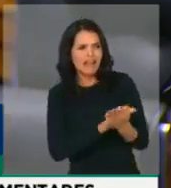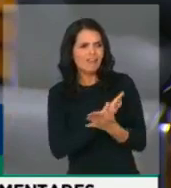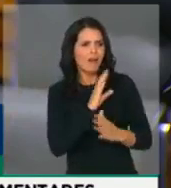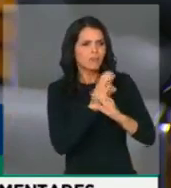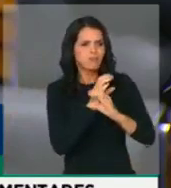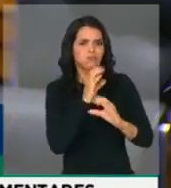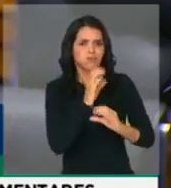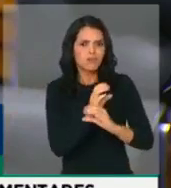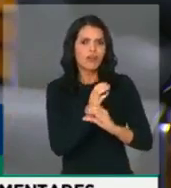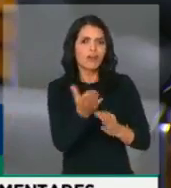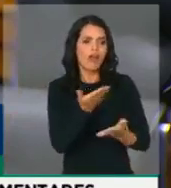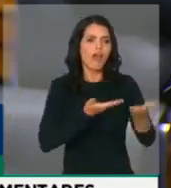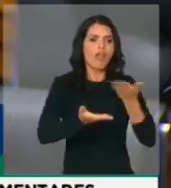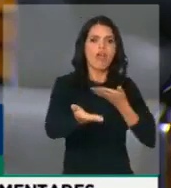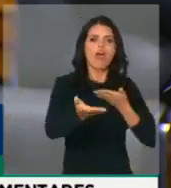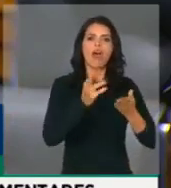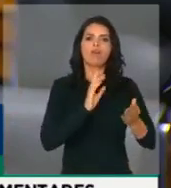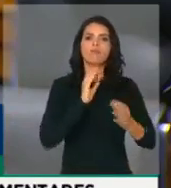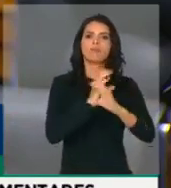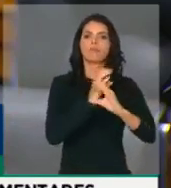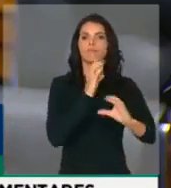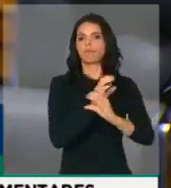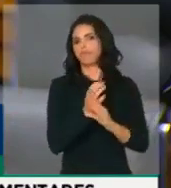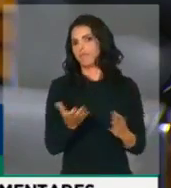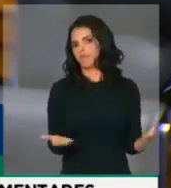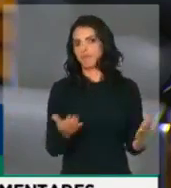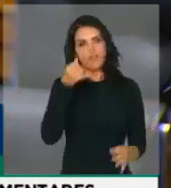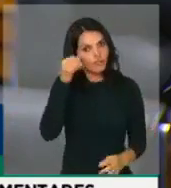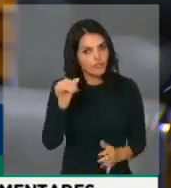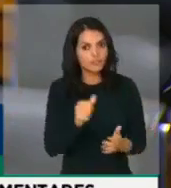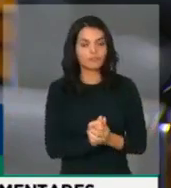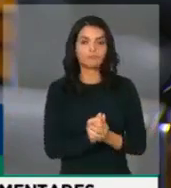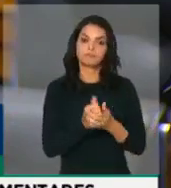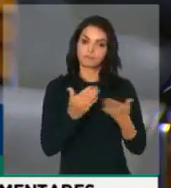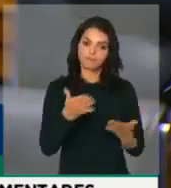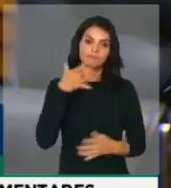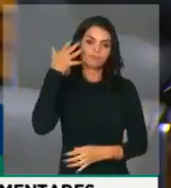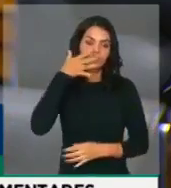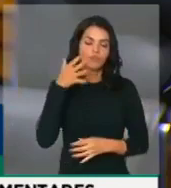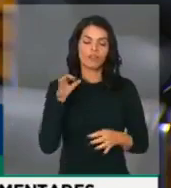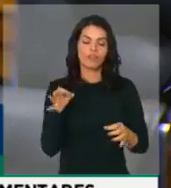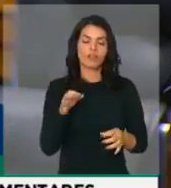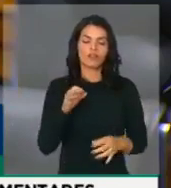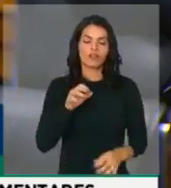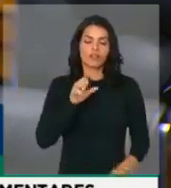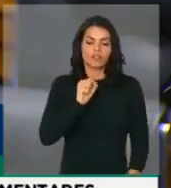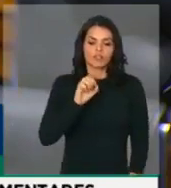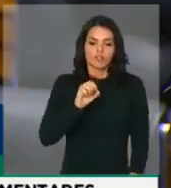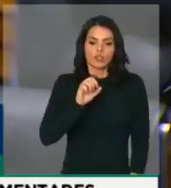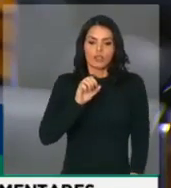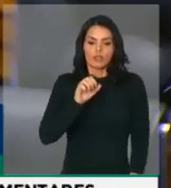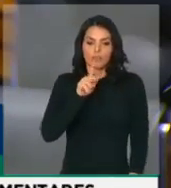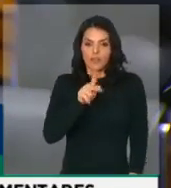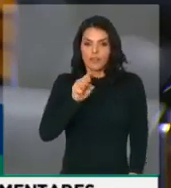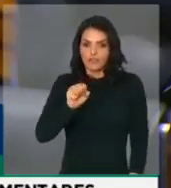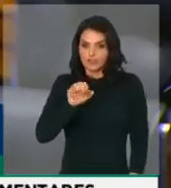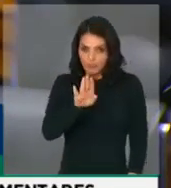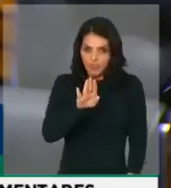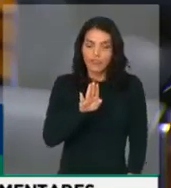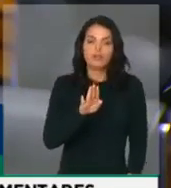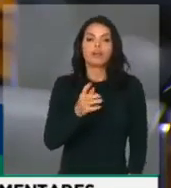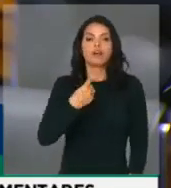Nacional na relação com a sociedade. Por isso, senhor presidente, para concluir as nossas palavras, em nome do Partido Socialista Brasileiro, a gente quer aqui,